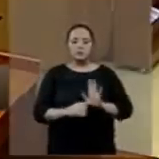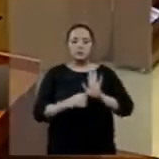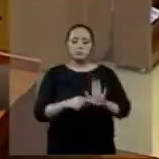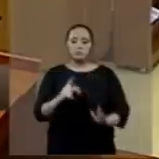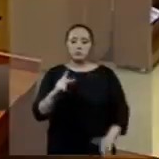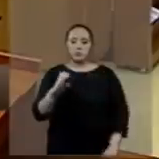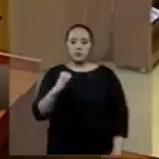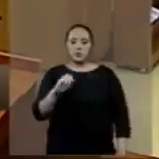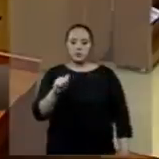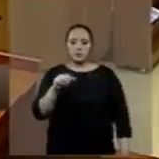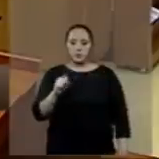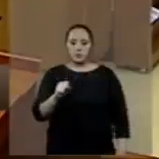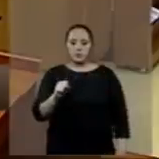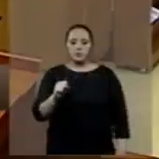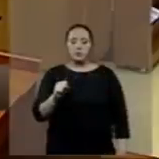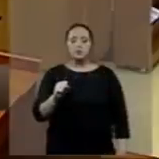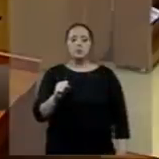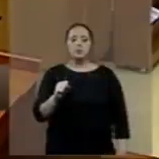peças